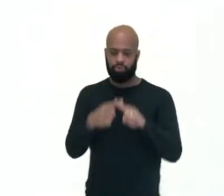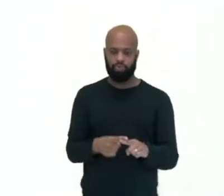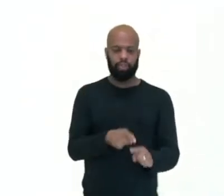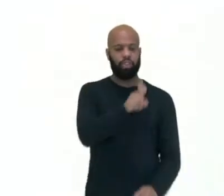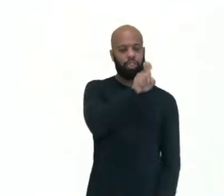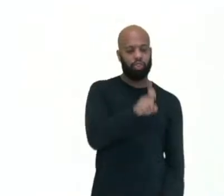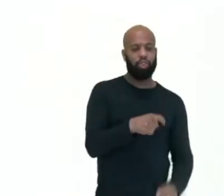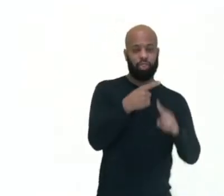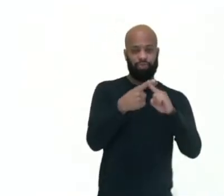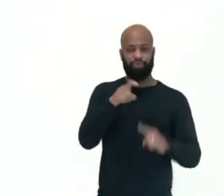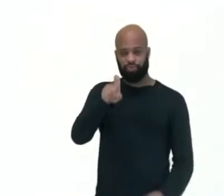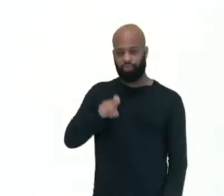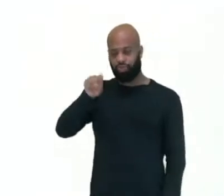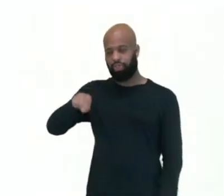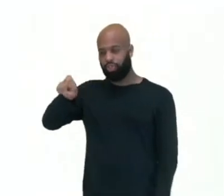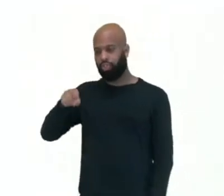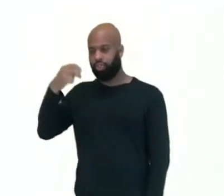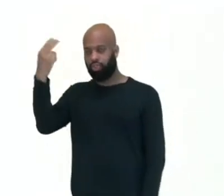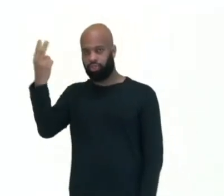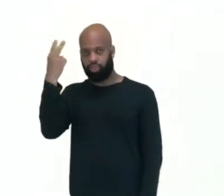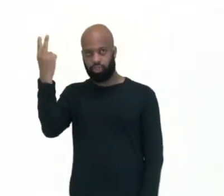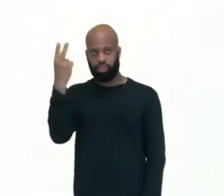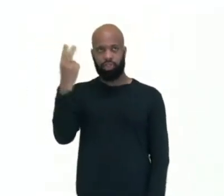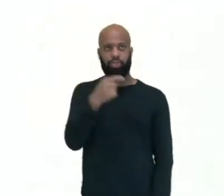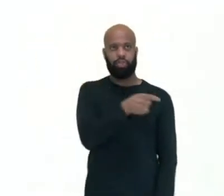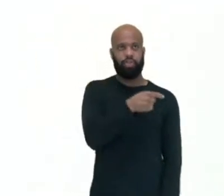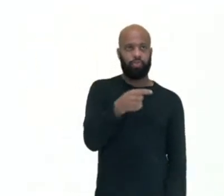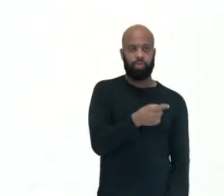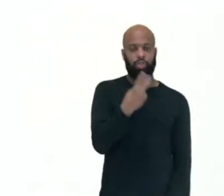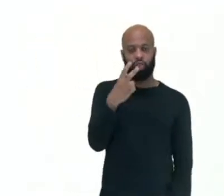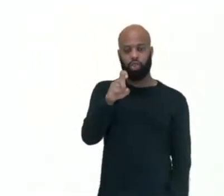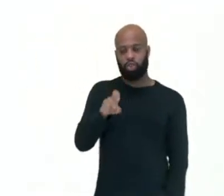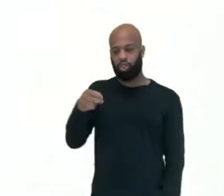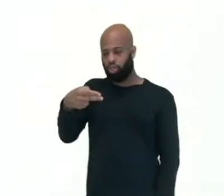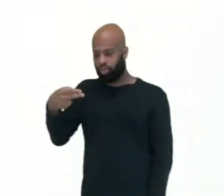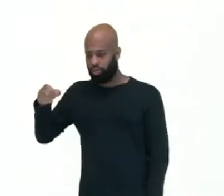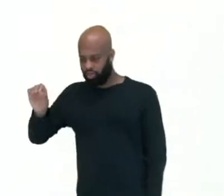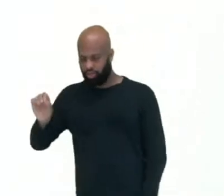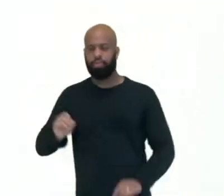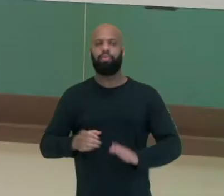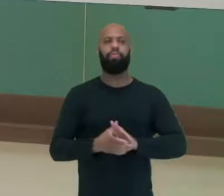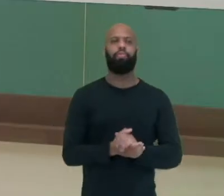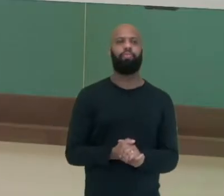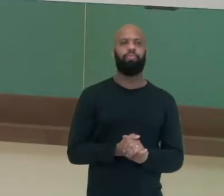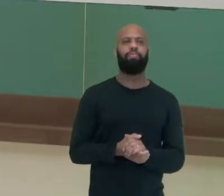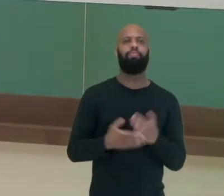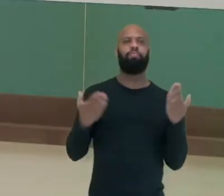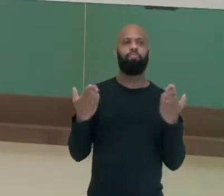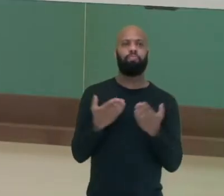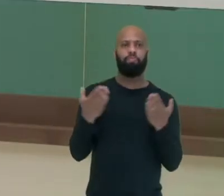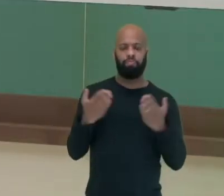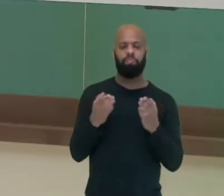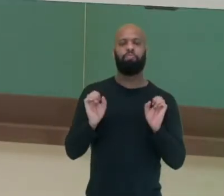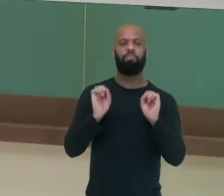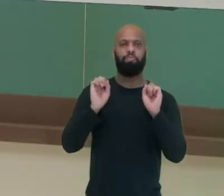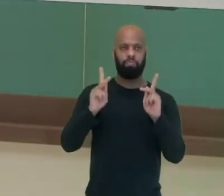quadrado, menos 2 vezes x, 2x igual a zero. Agora sim,